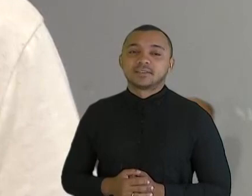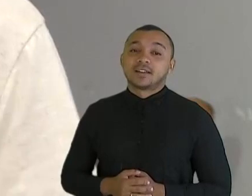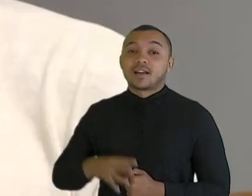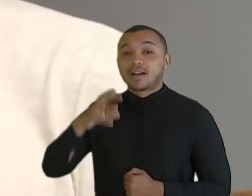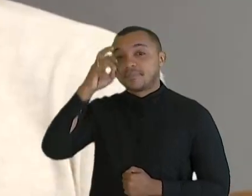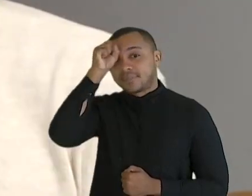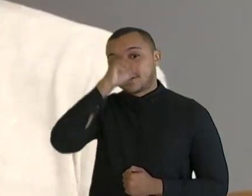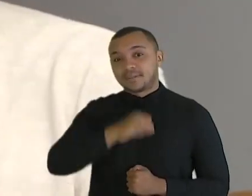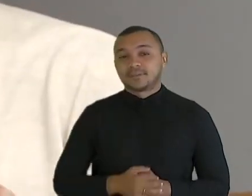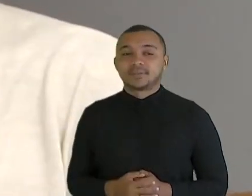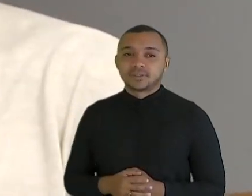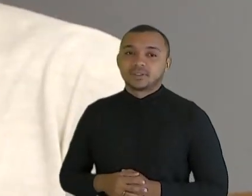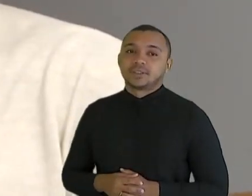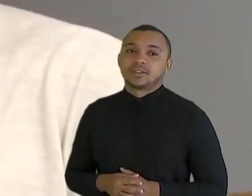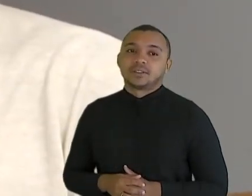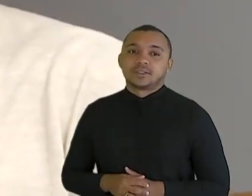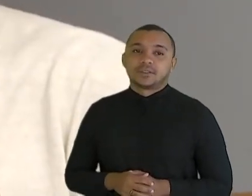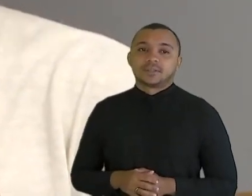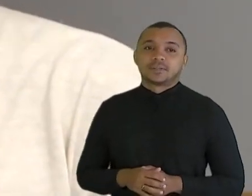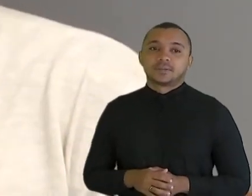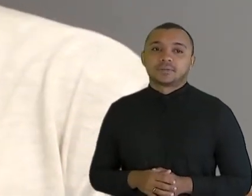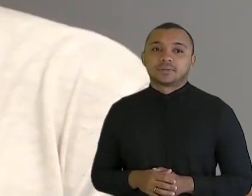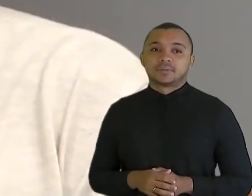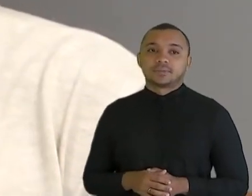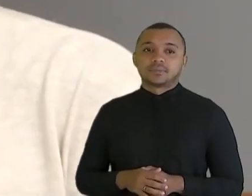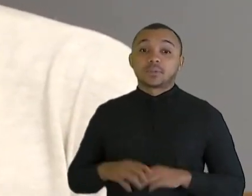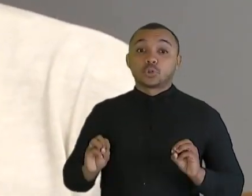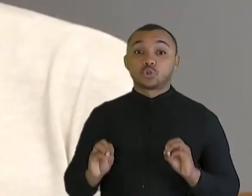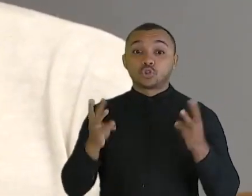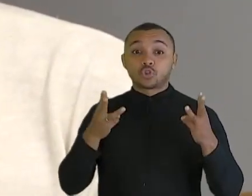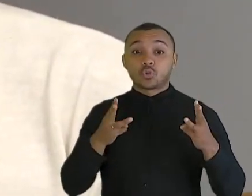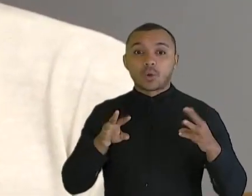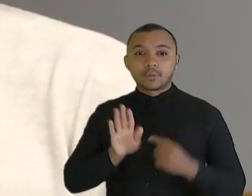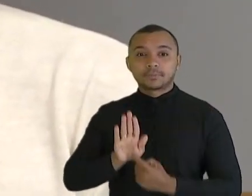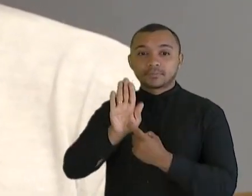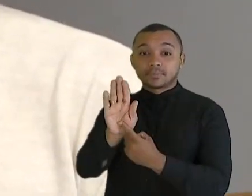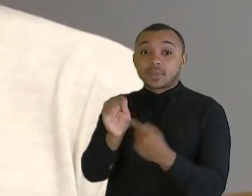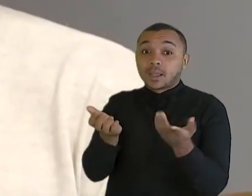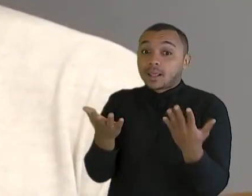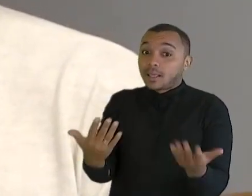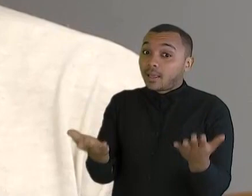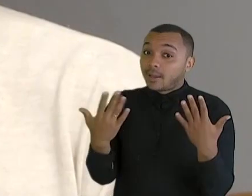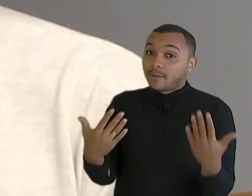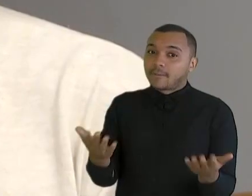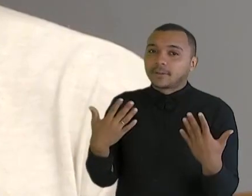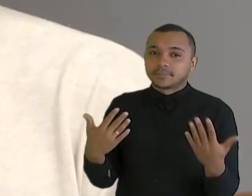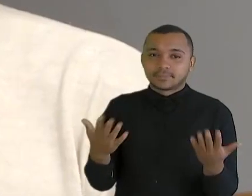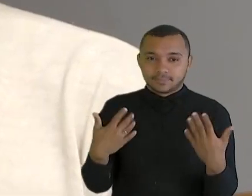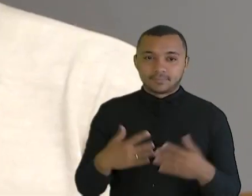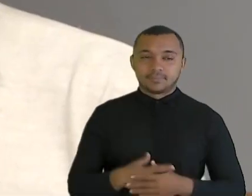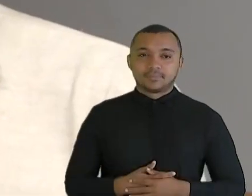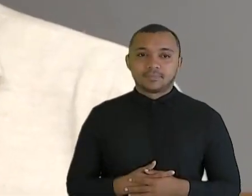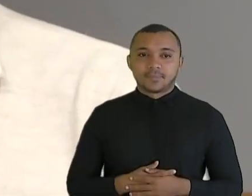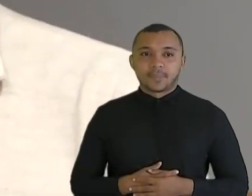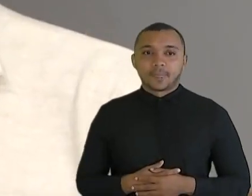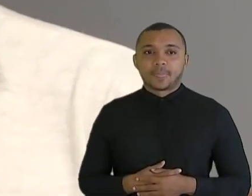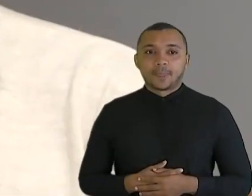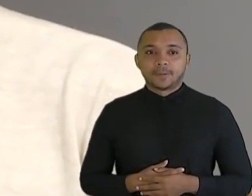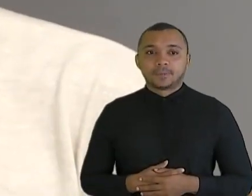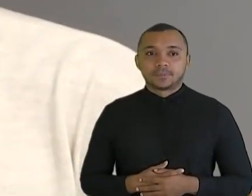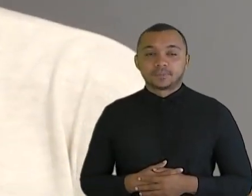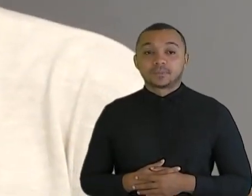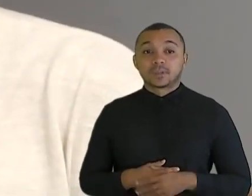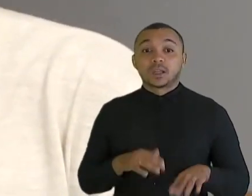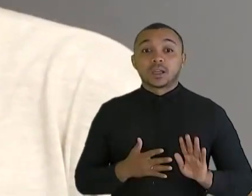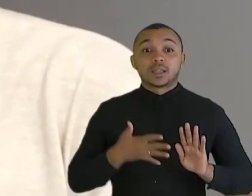aprendendo. Bom, ele é um espetáculo leve, ele fala é um texto